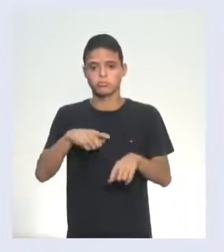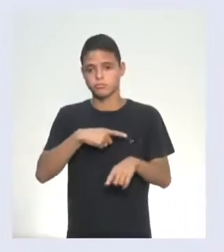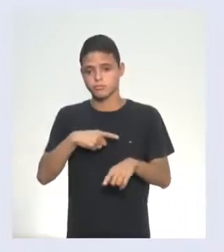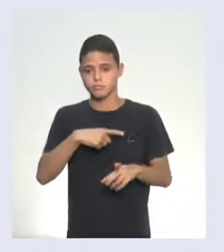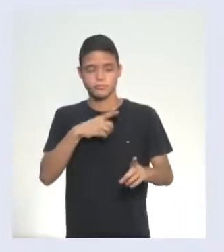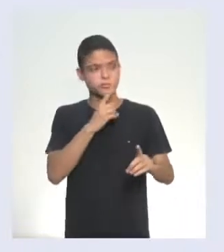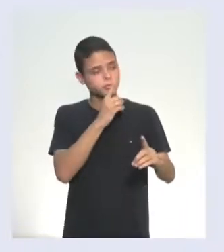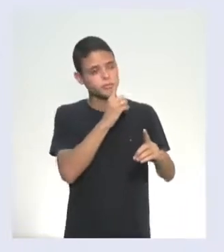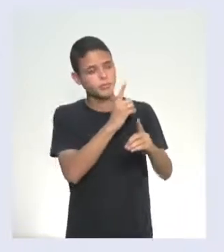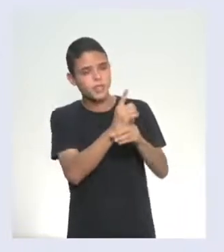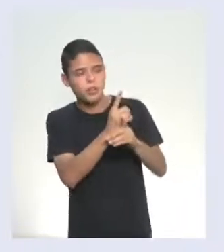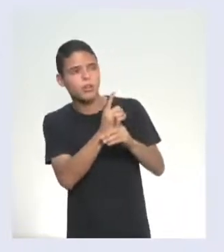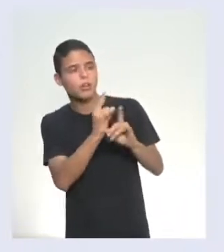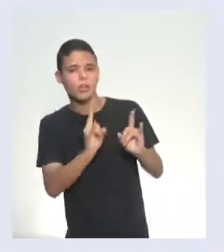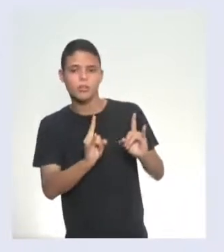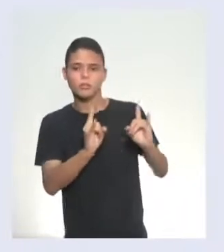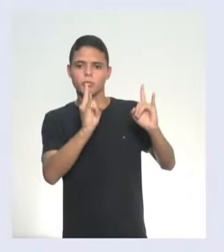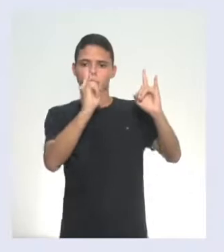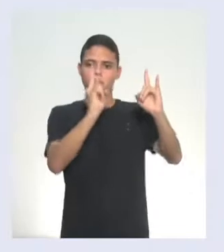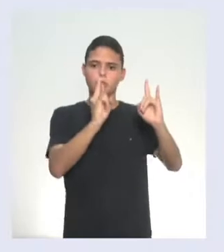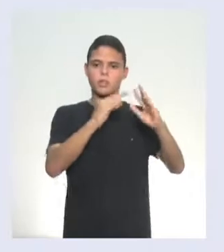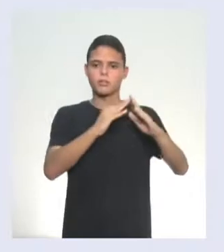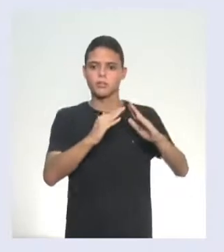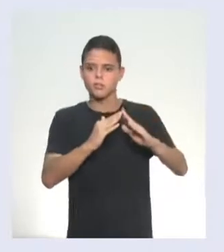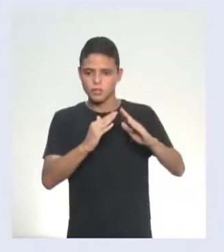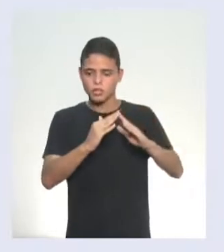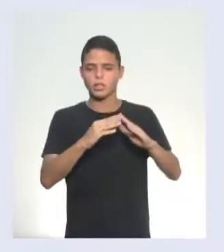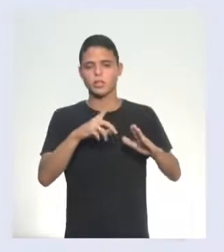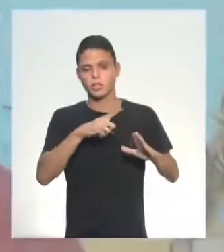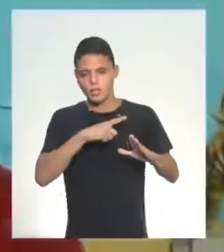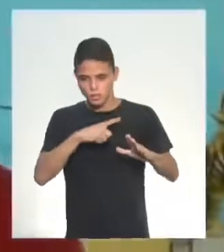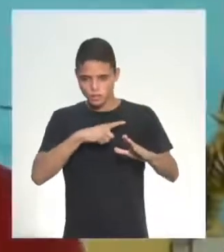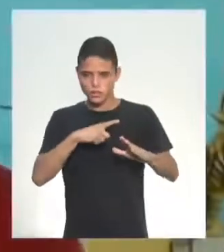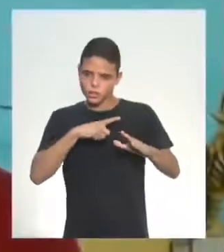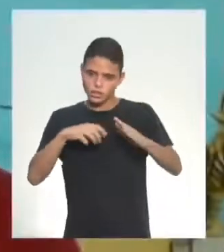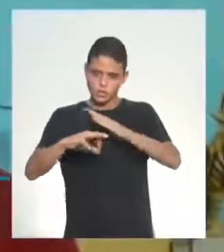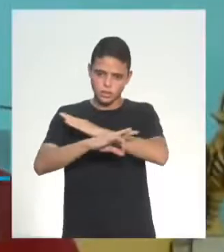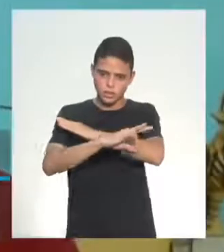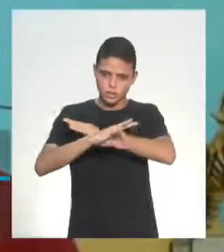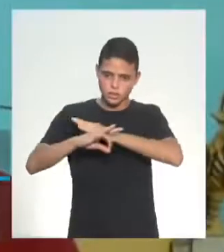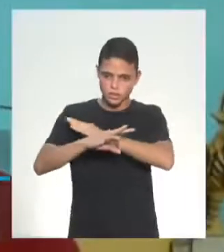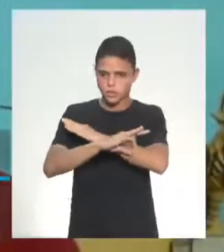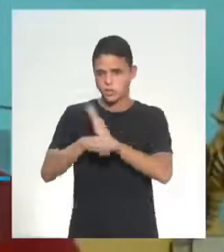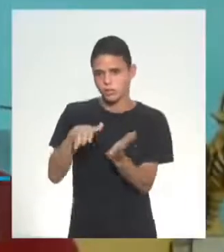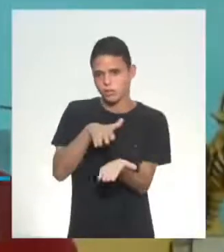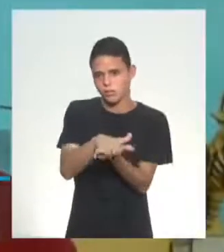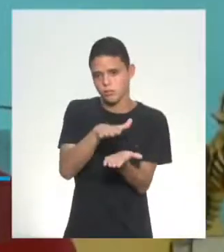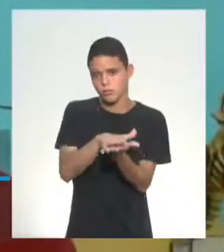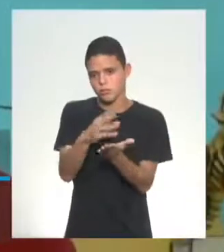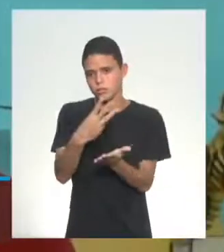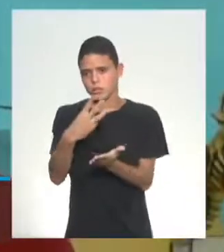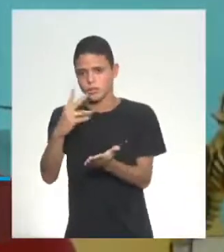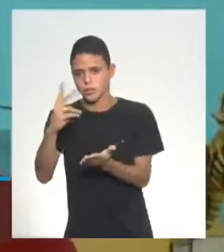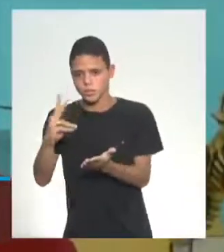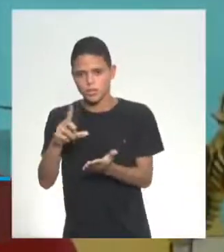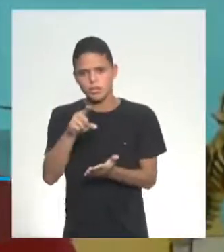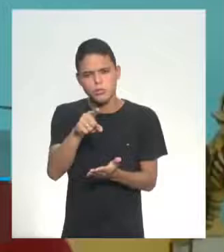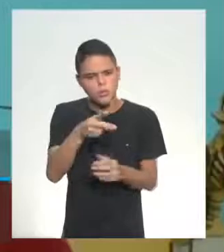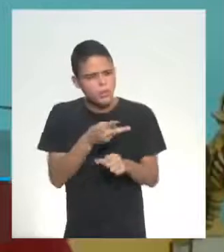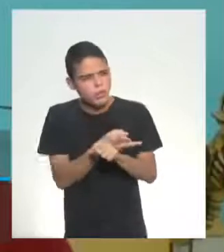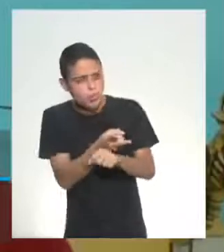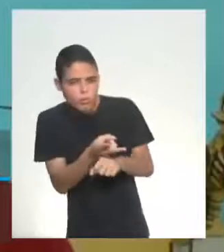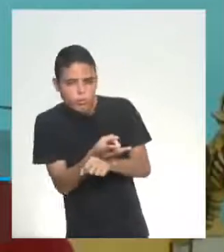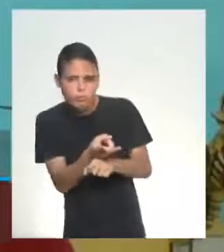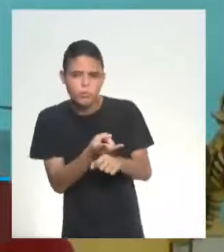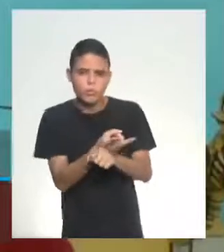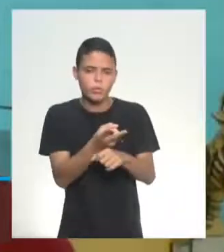em casas e prédios. Isso já é uma realidade. Se você colocar aí no seu navegador, fizer uma busca rápida,